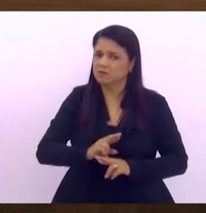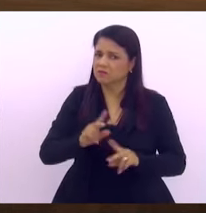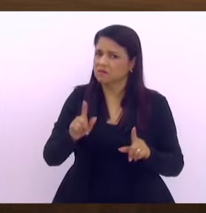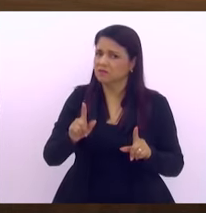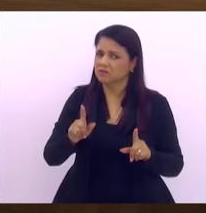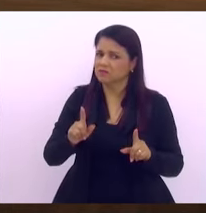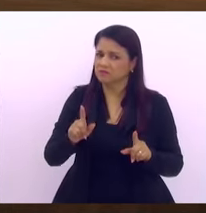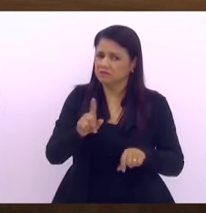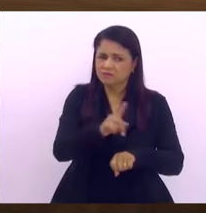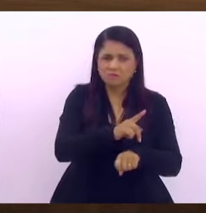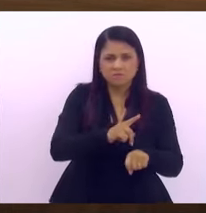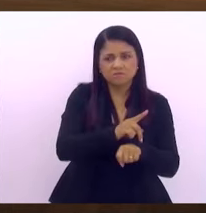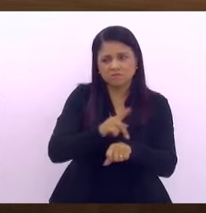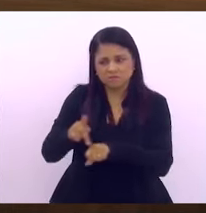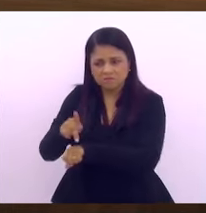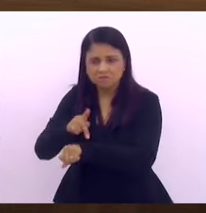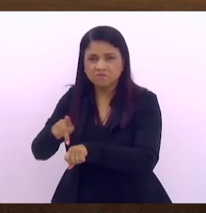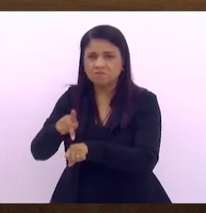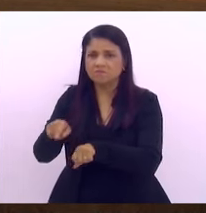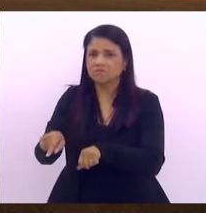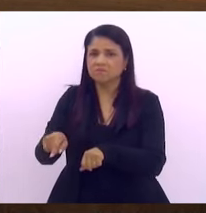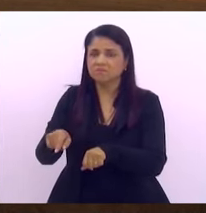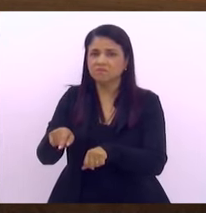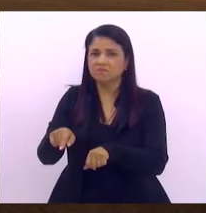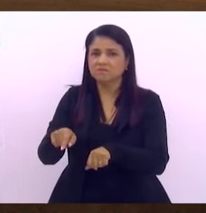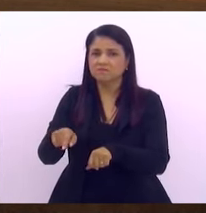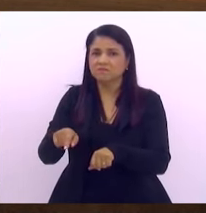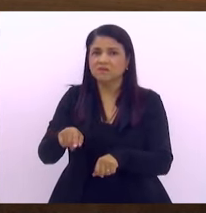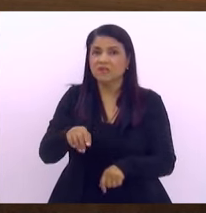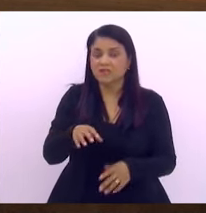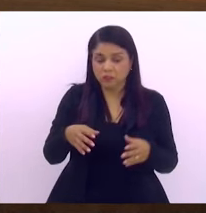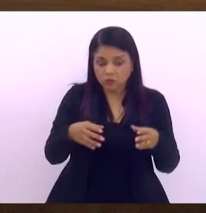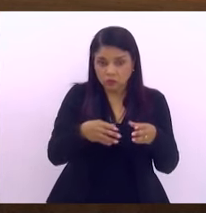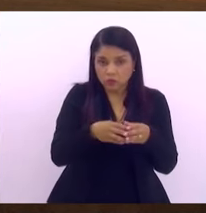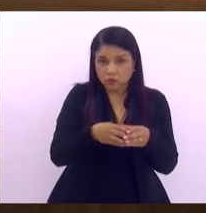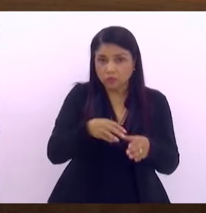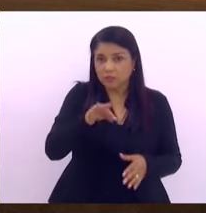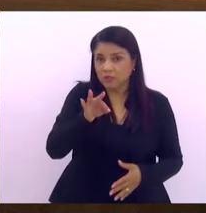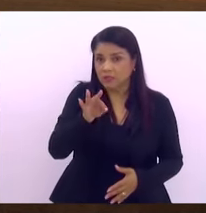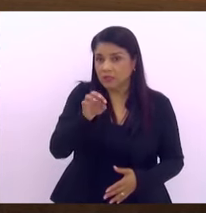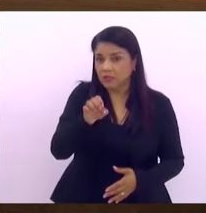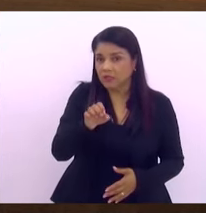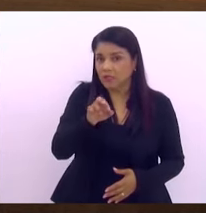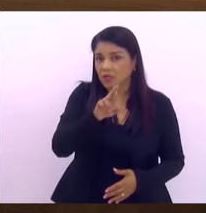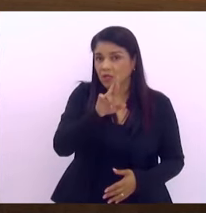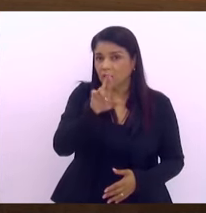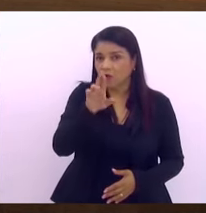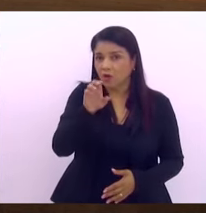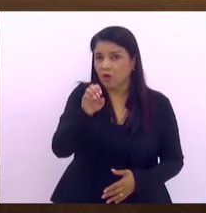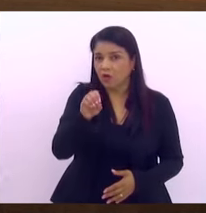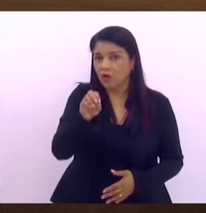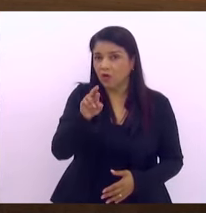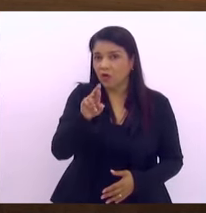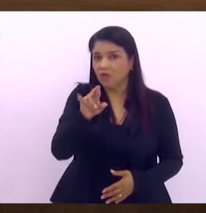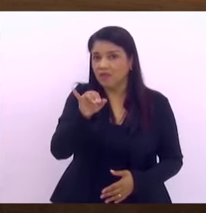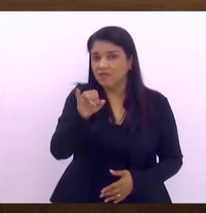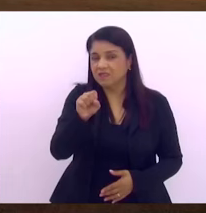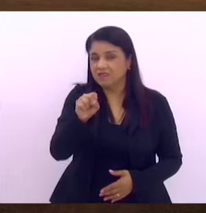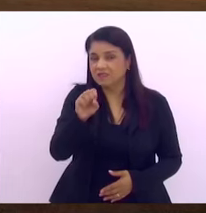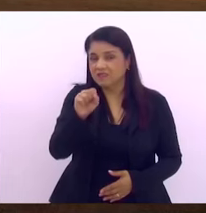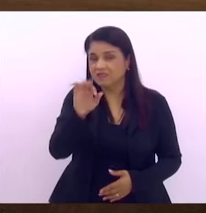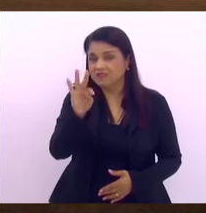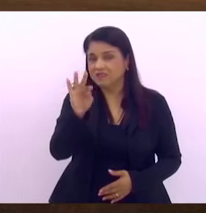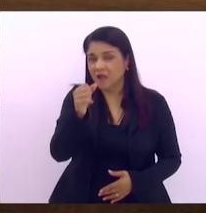presidente. Eles estão lidando com terroristas, ponto. Isso não tem